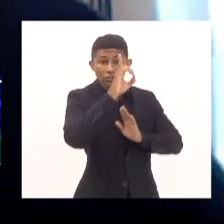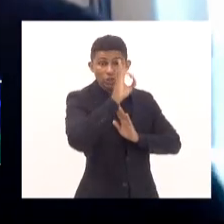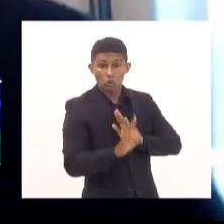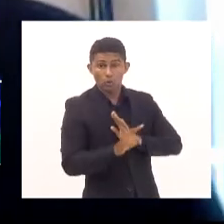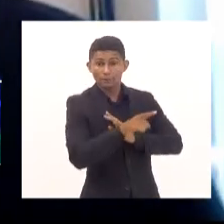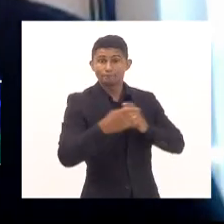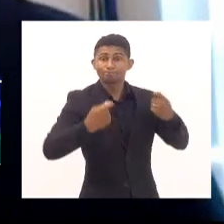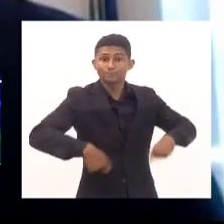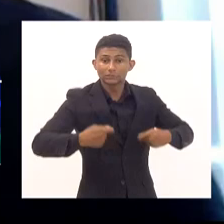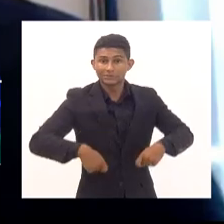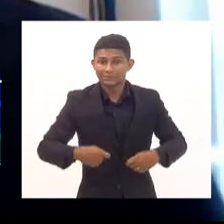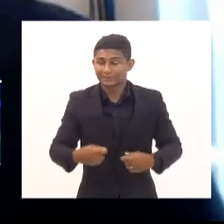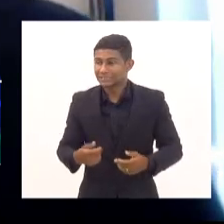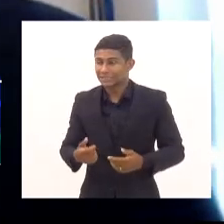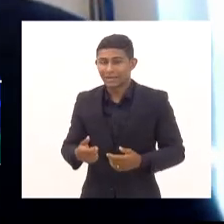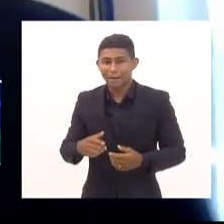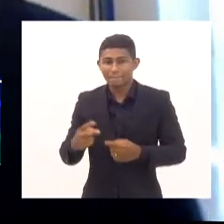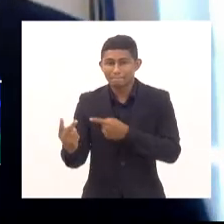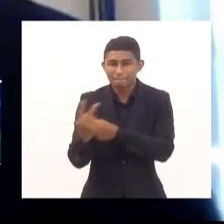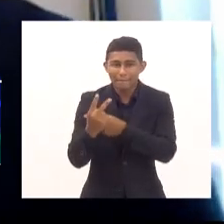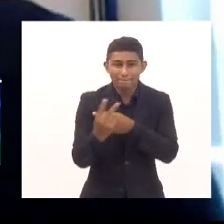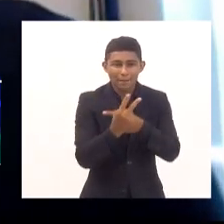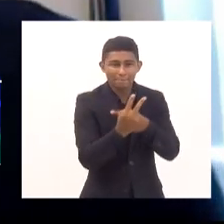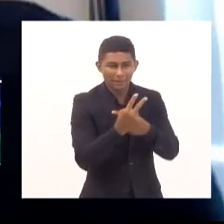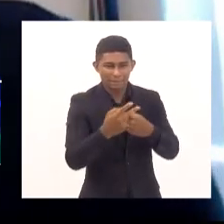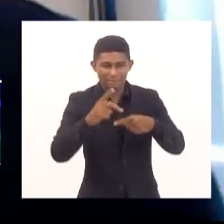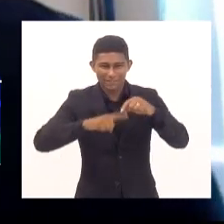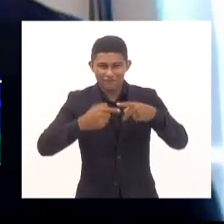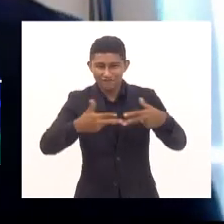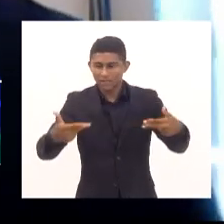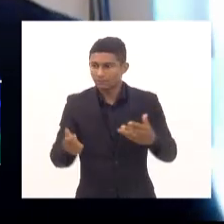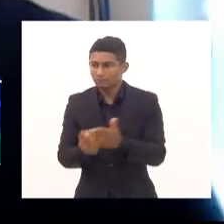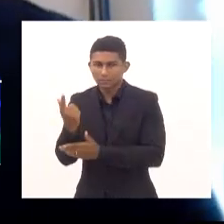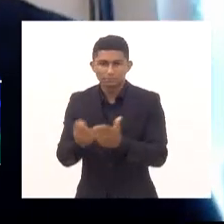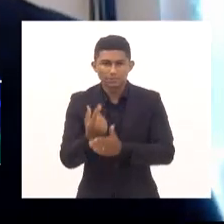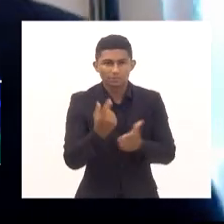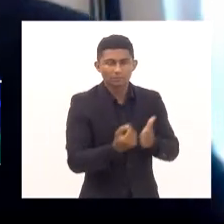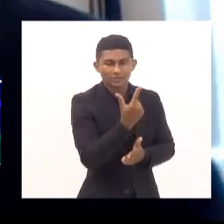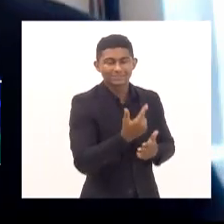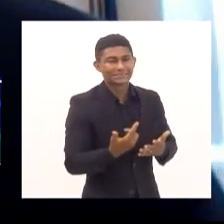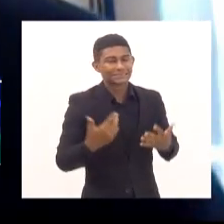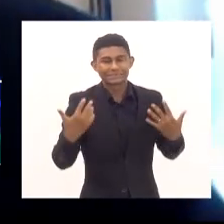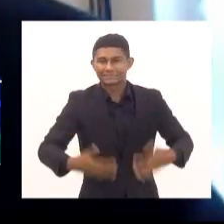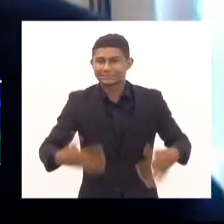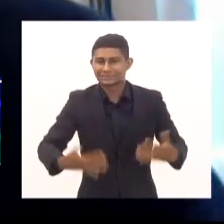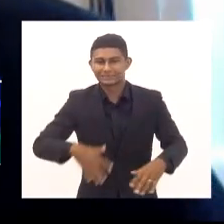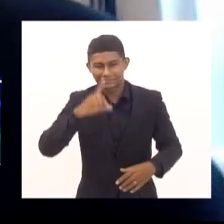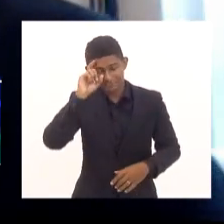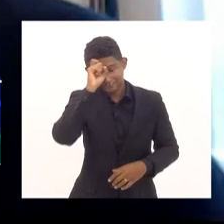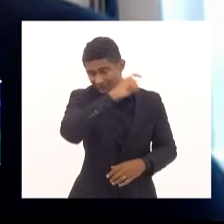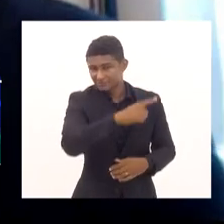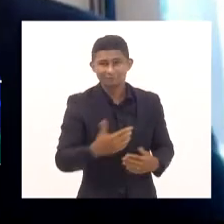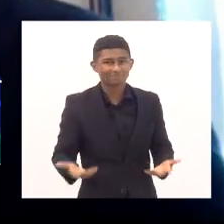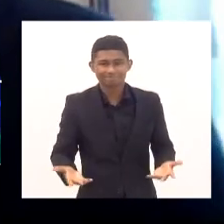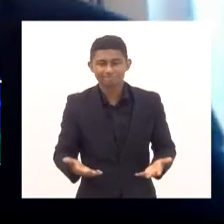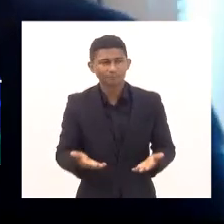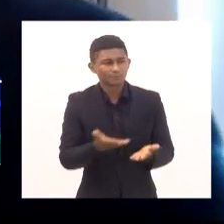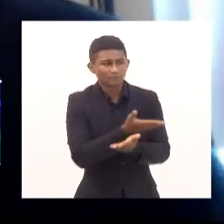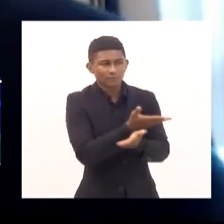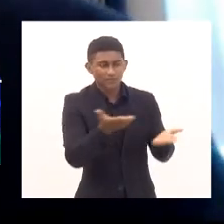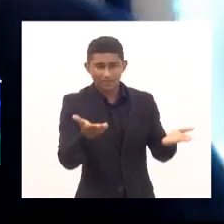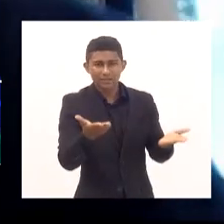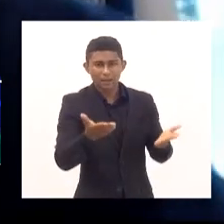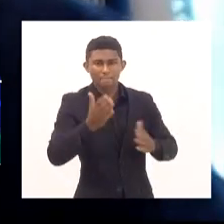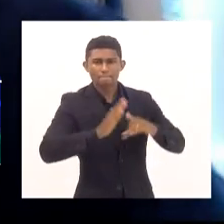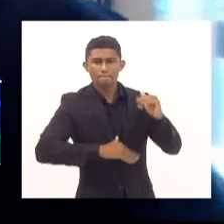a organização dos corredores quando a falta de profissionais das escolas vai passando ano após ano. Isso num cenário onde os profissionais de educação não têm